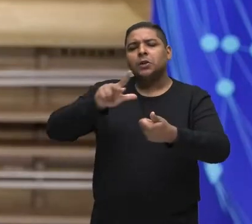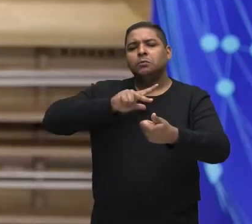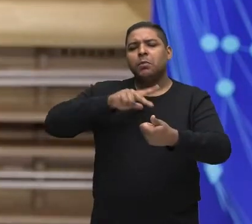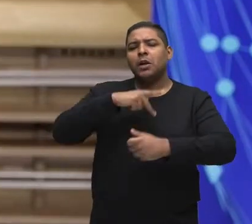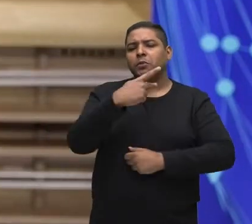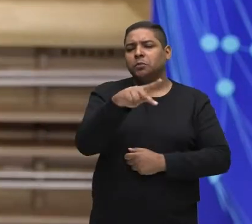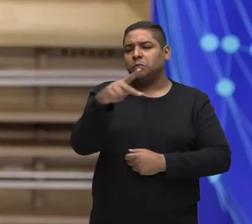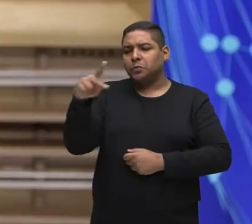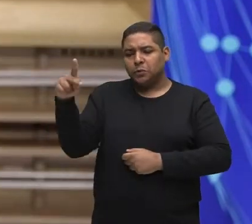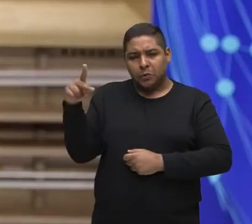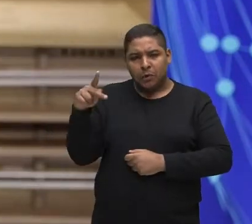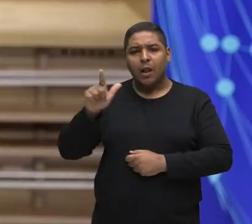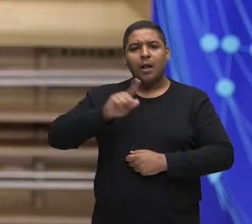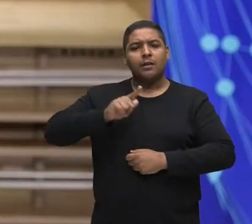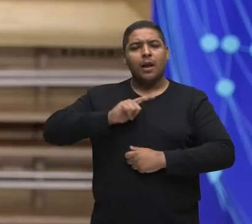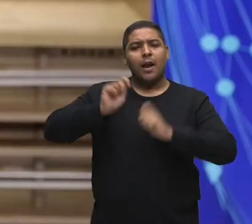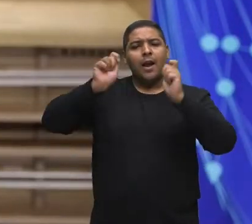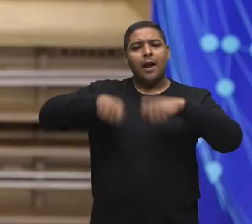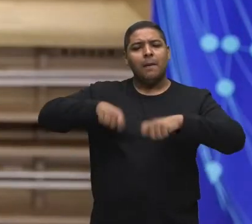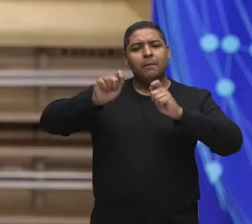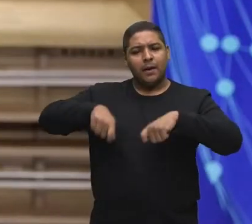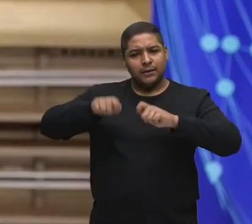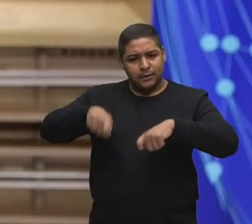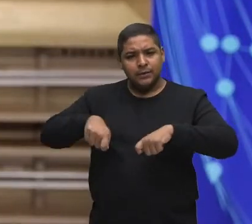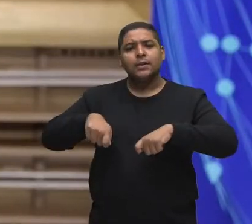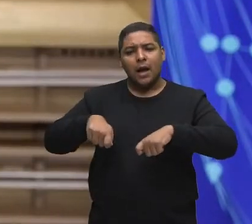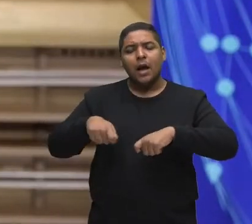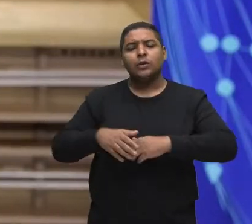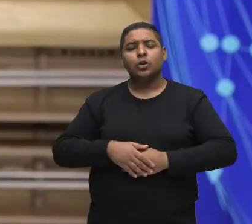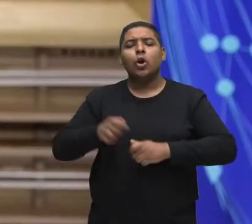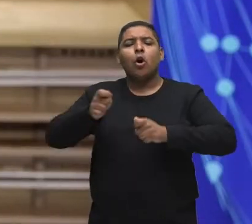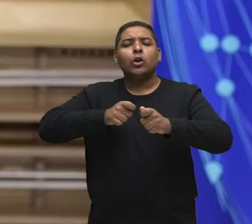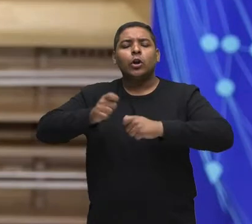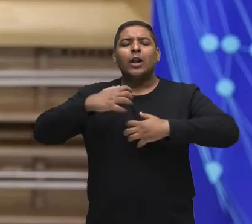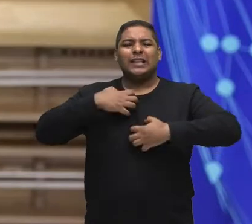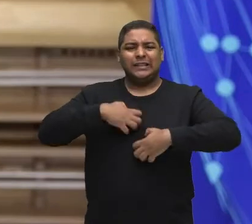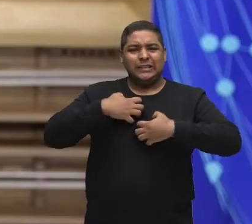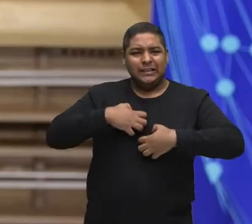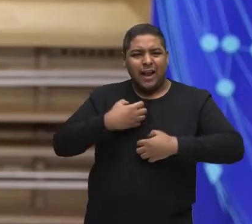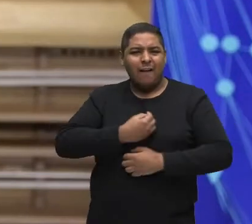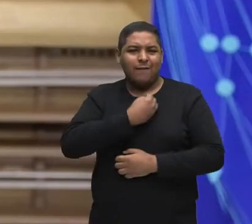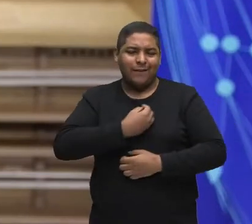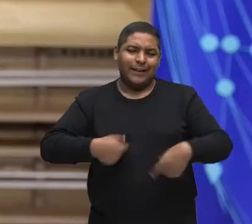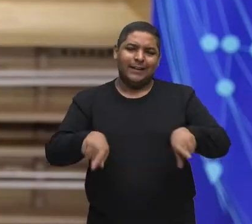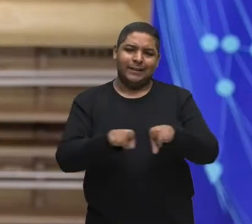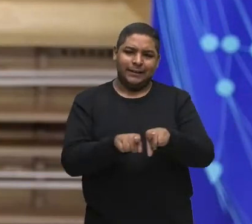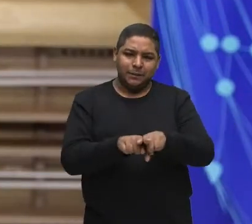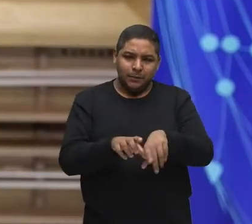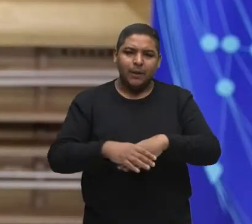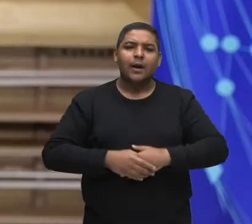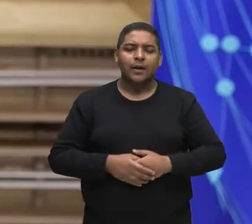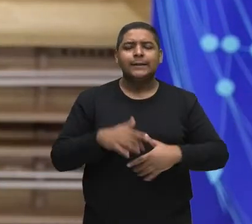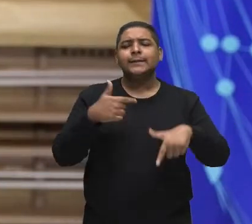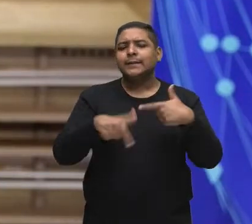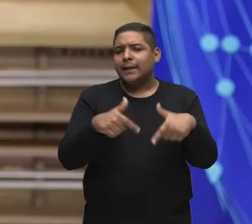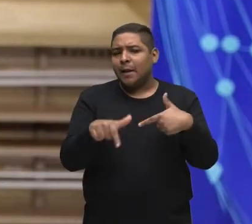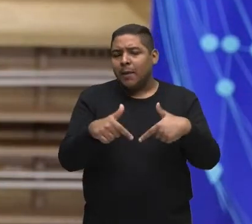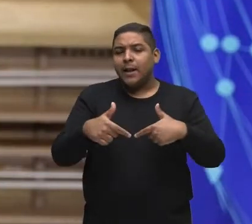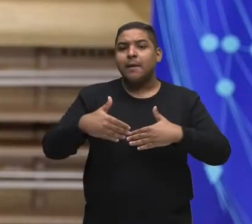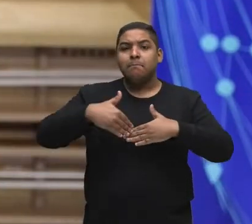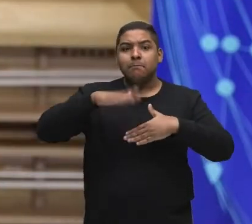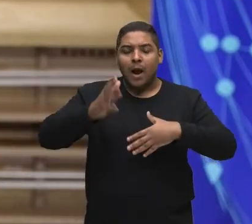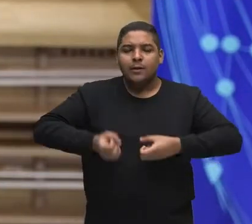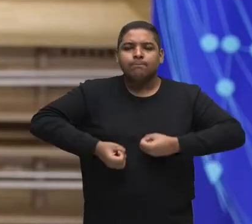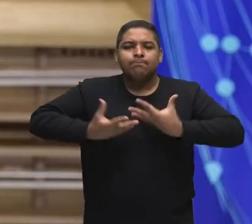pessoais, onde ele tem a capacidade de lidar com os estresses da vida, onde ele consegue trabalhar de forma mais